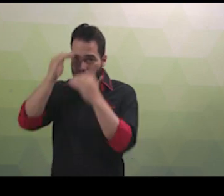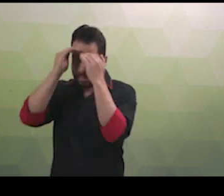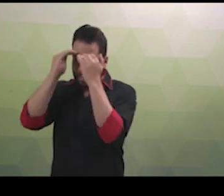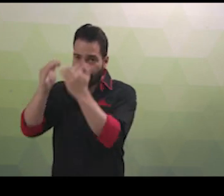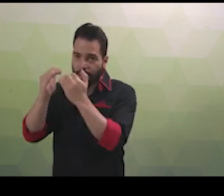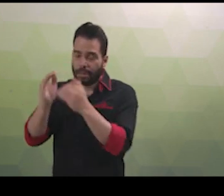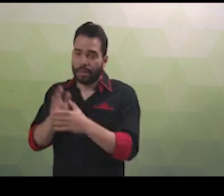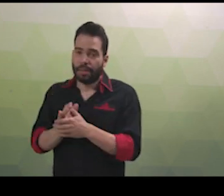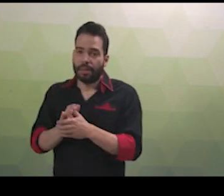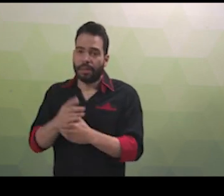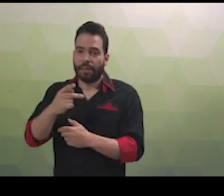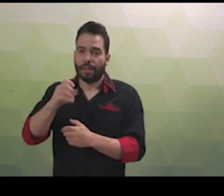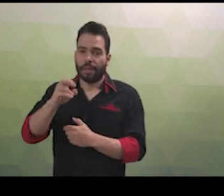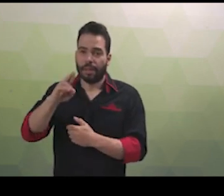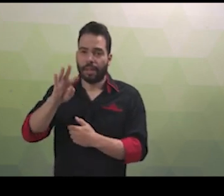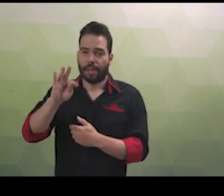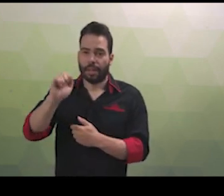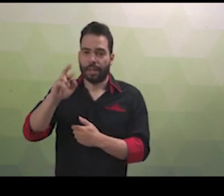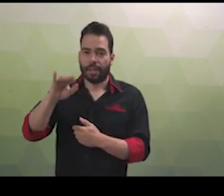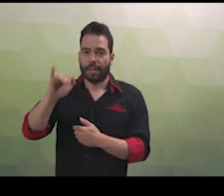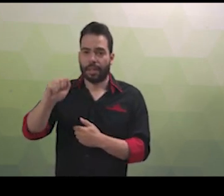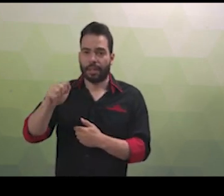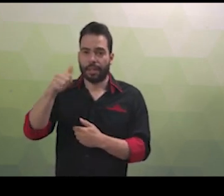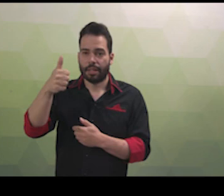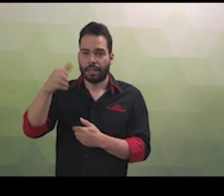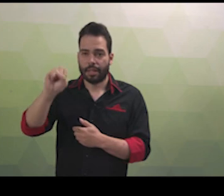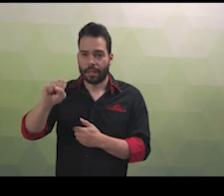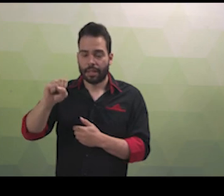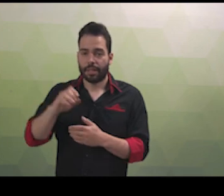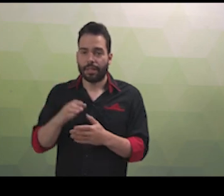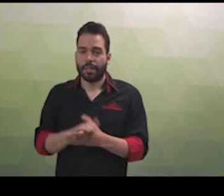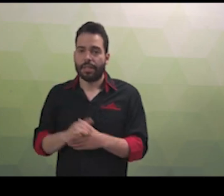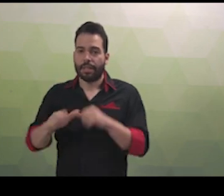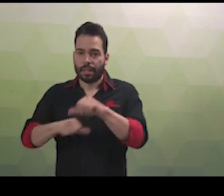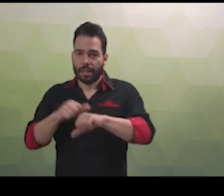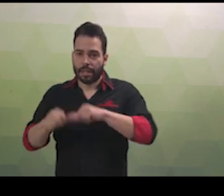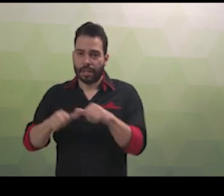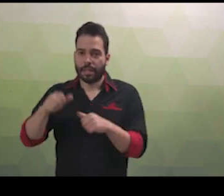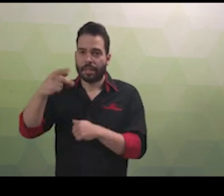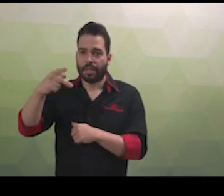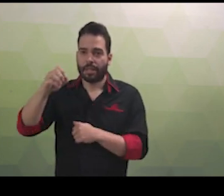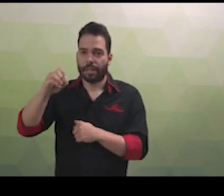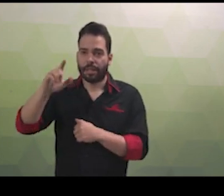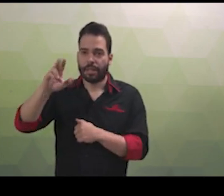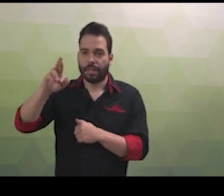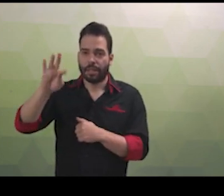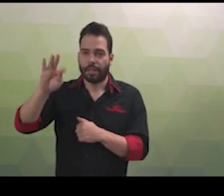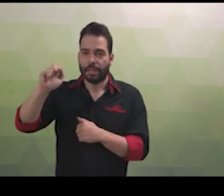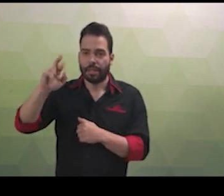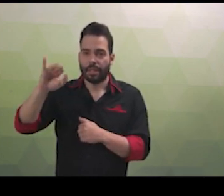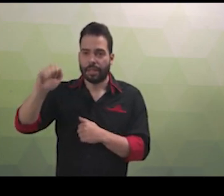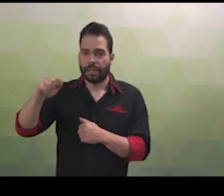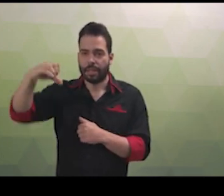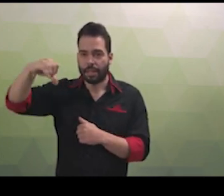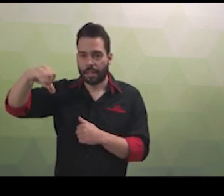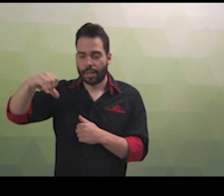Portaria Normativa número 18, de 11 de outubro de 2012, alterada pela Portaria Normativa número 9, de 5